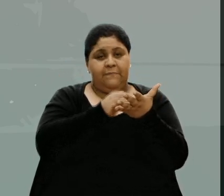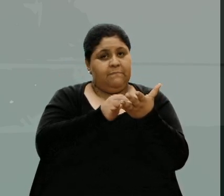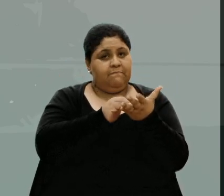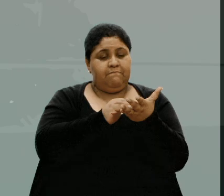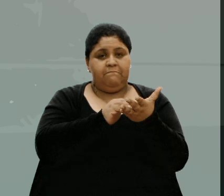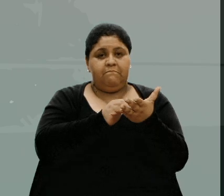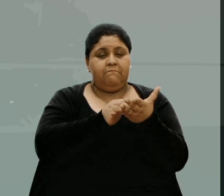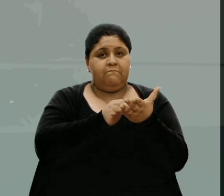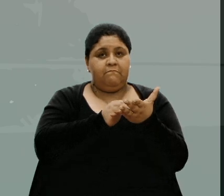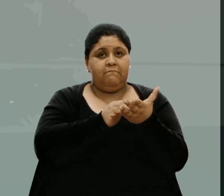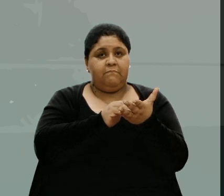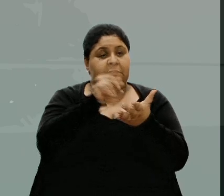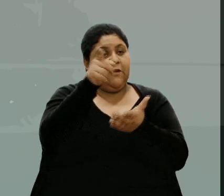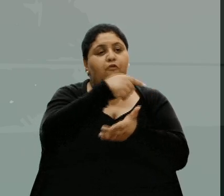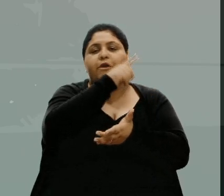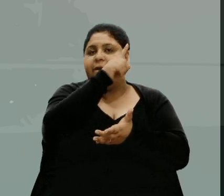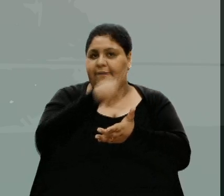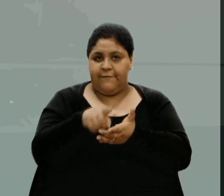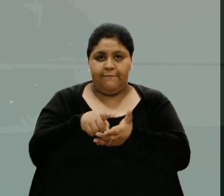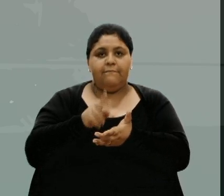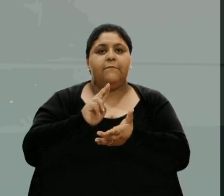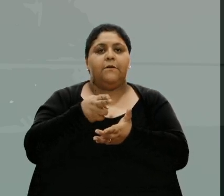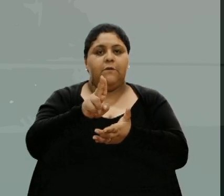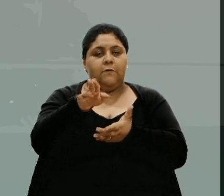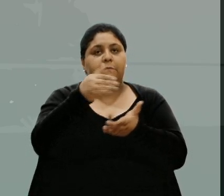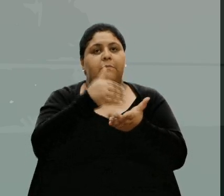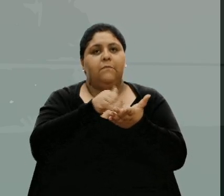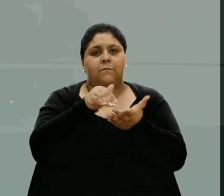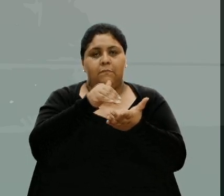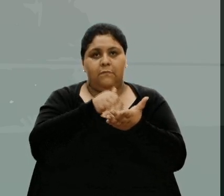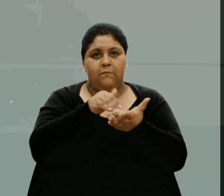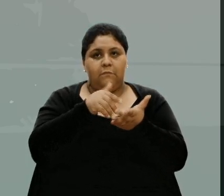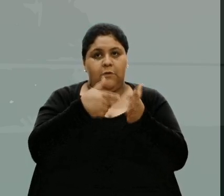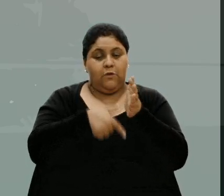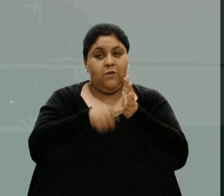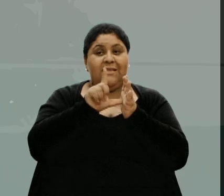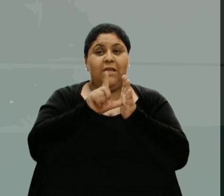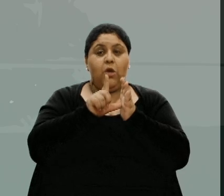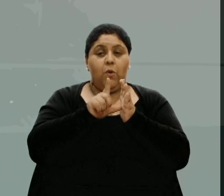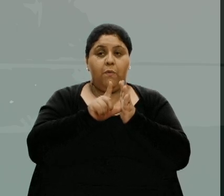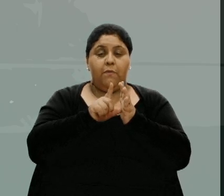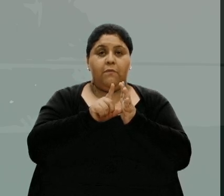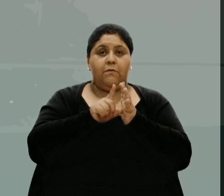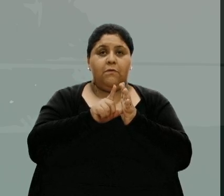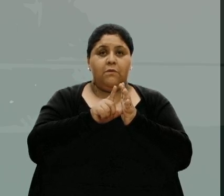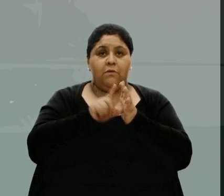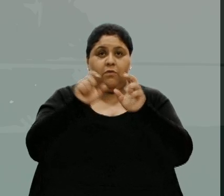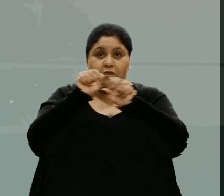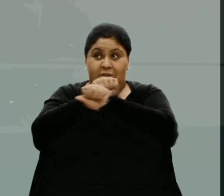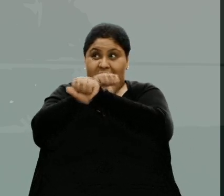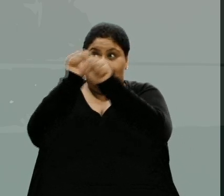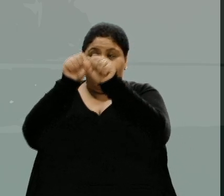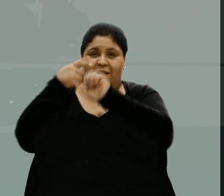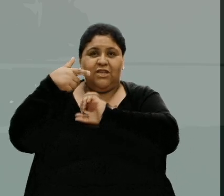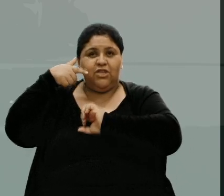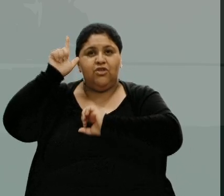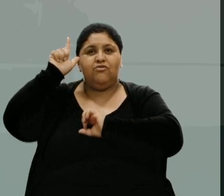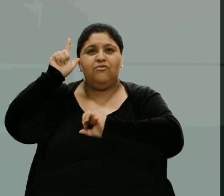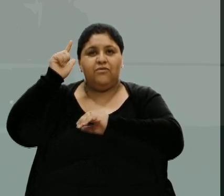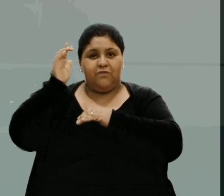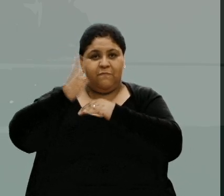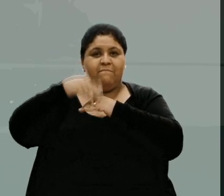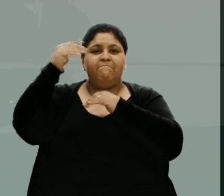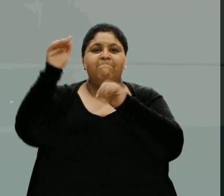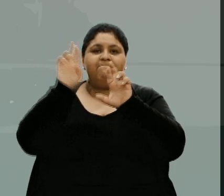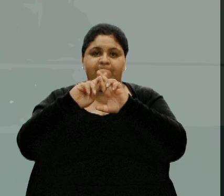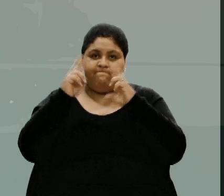foi cancelado, mesmo com o secretário anterior. E na manhã de ontem, mais uma reunião